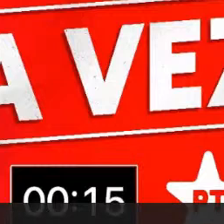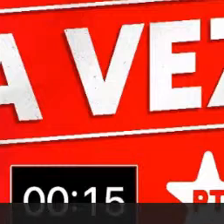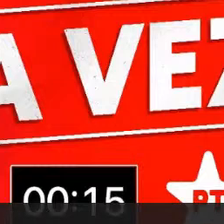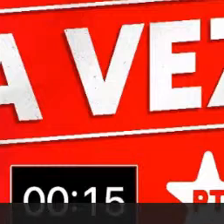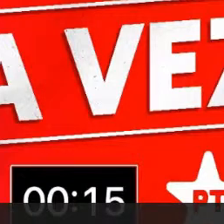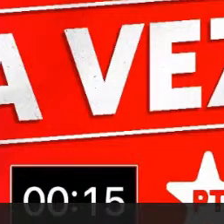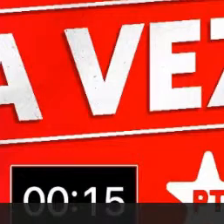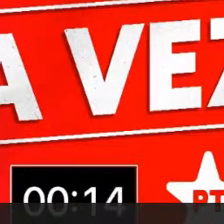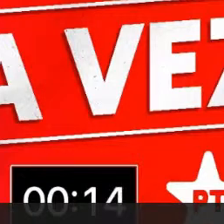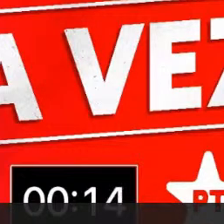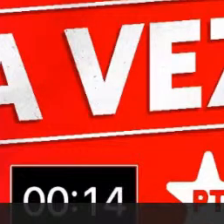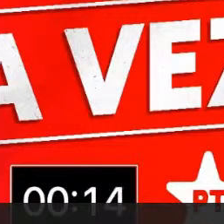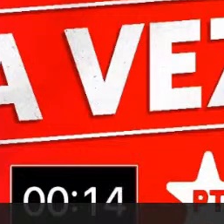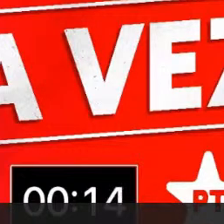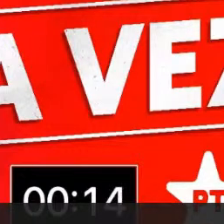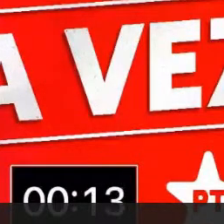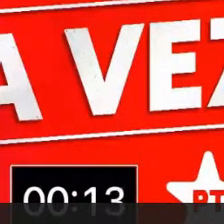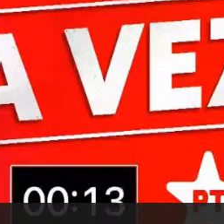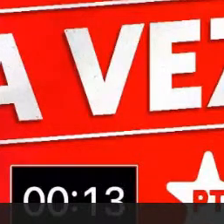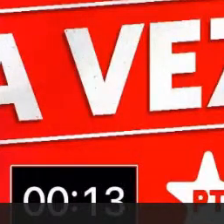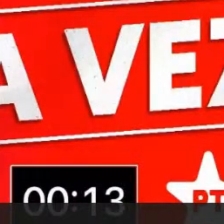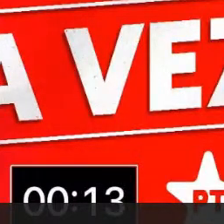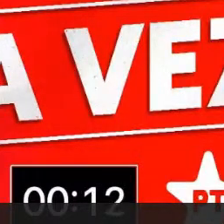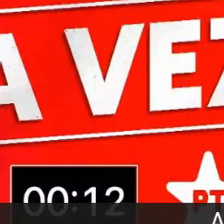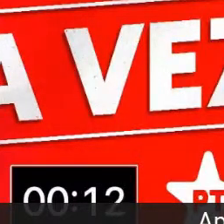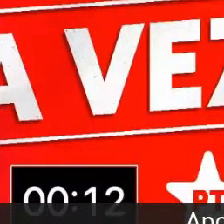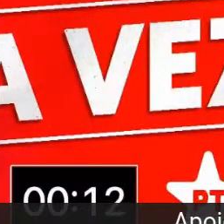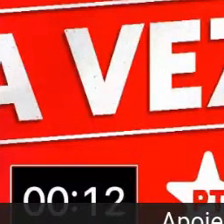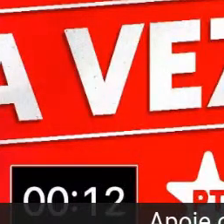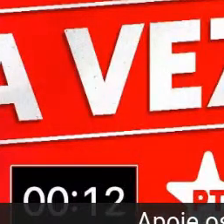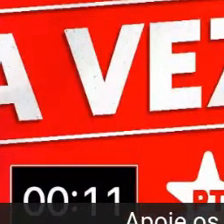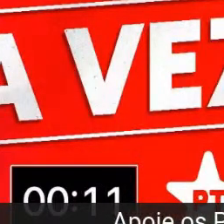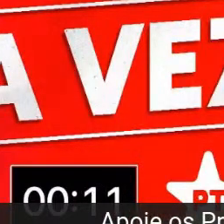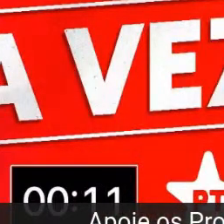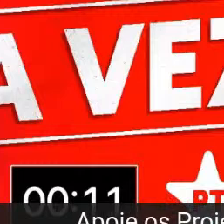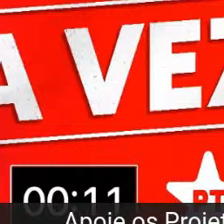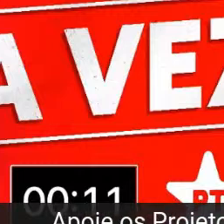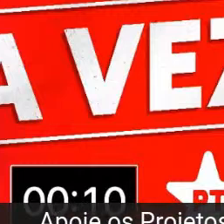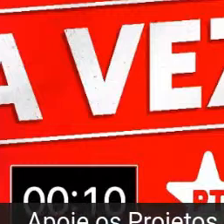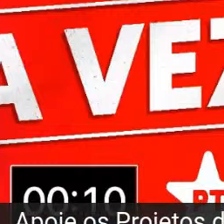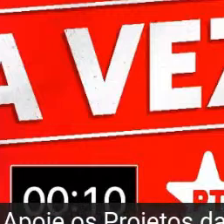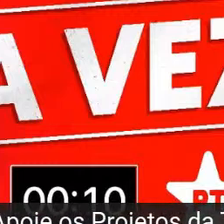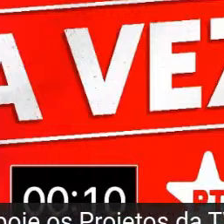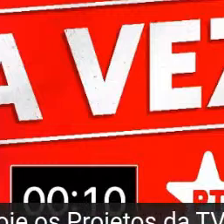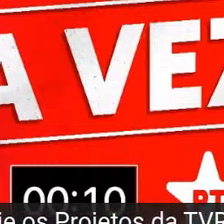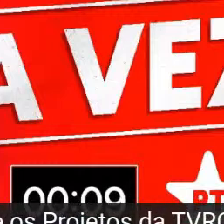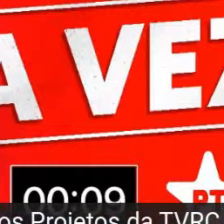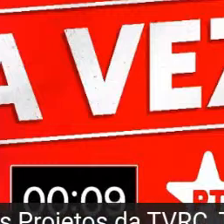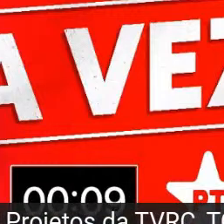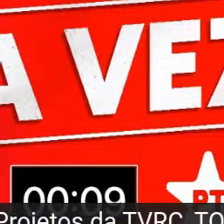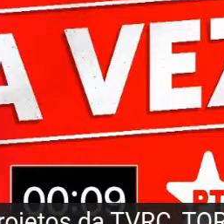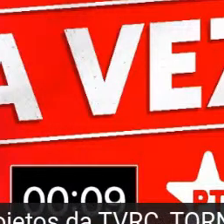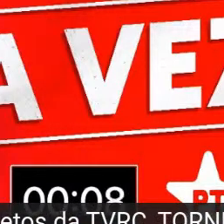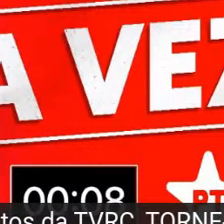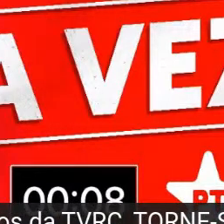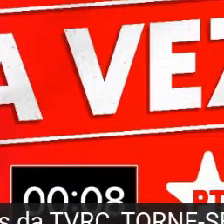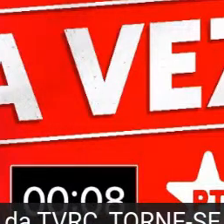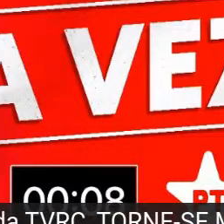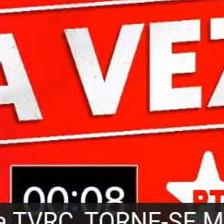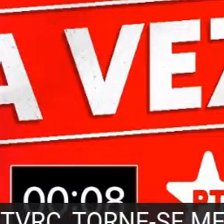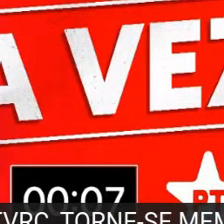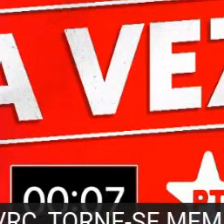Lula no 13 de novo. Não tô aguentando, o dinheiro acabando, e nós sofrendo, comendo só